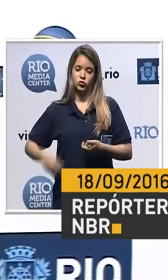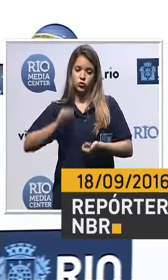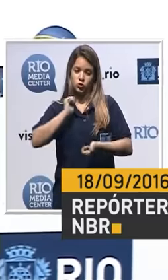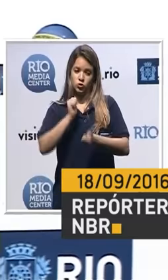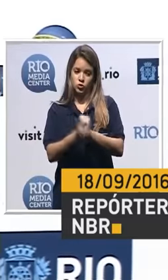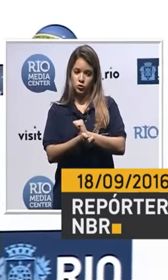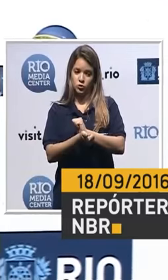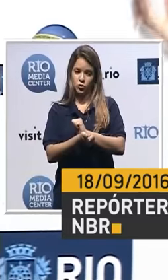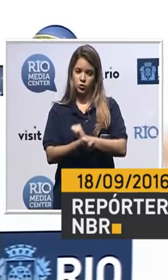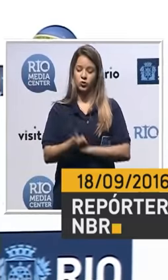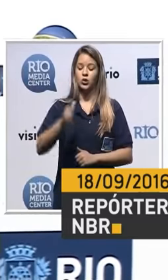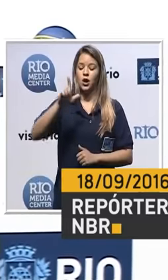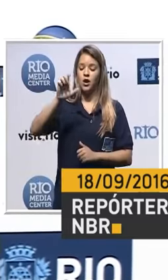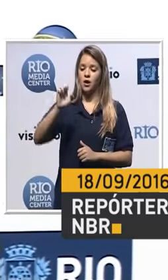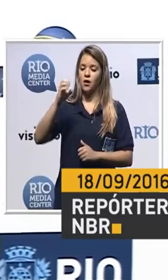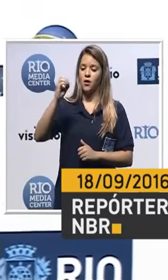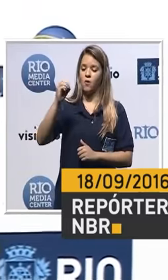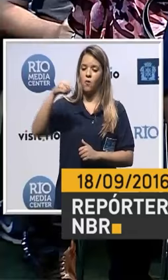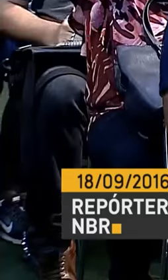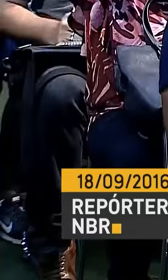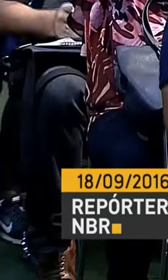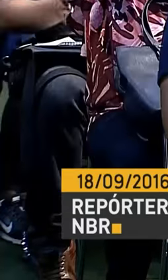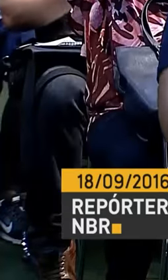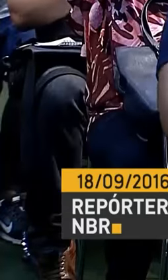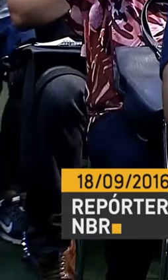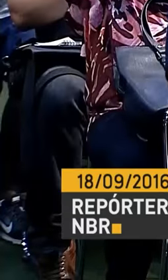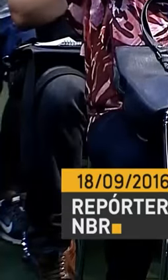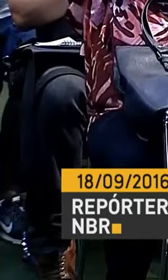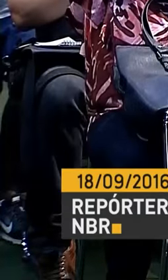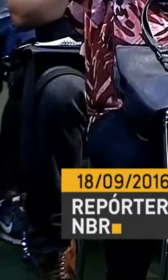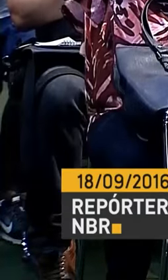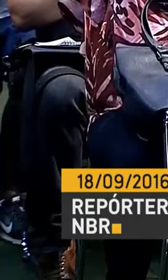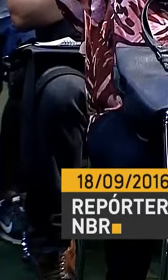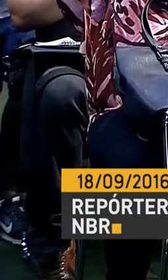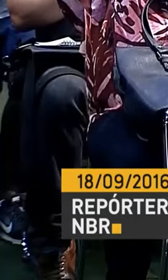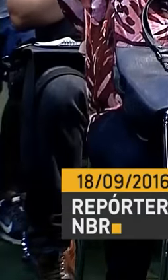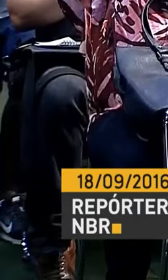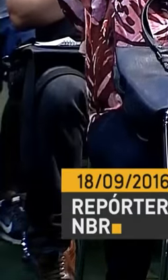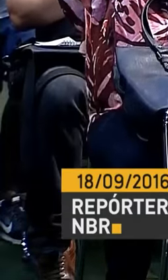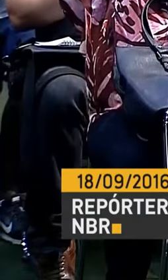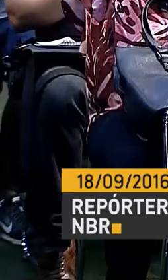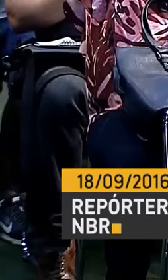senhor Leonardo Pisciani. Muito obrigado.